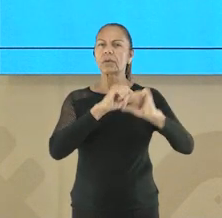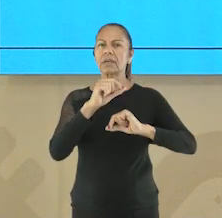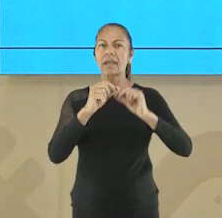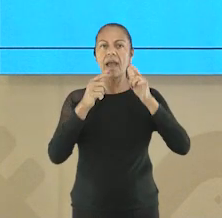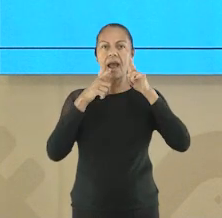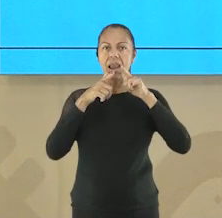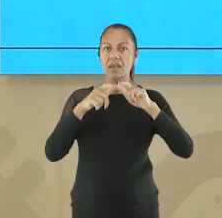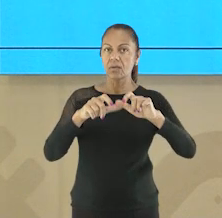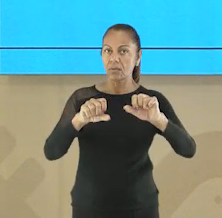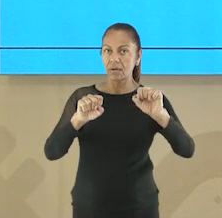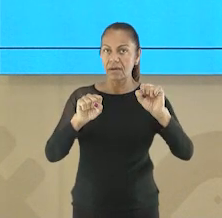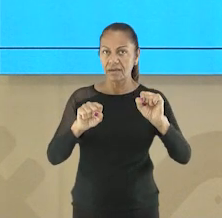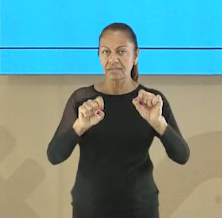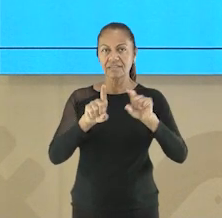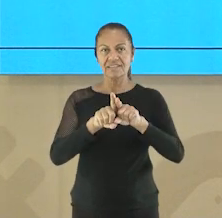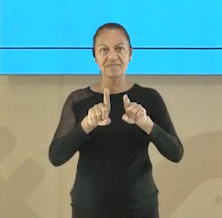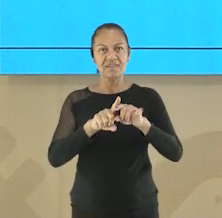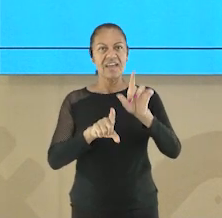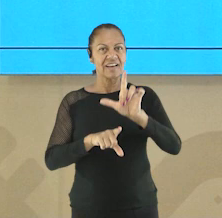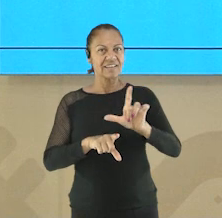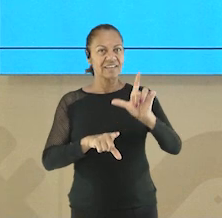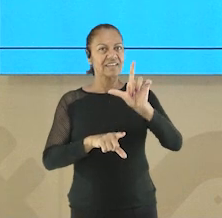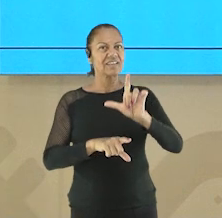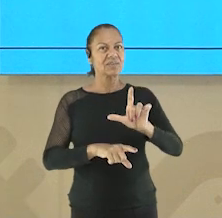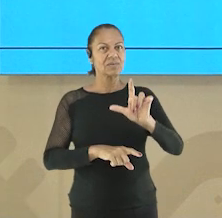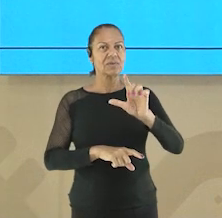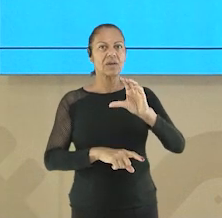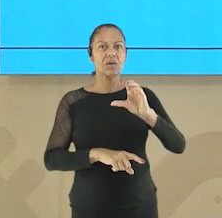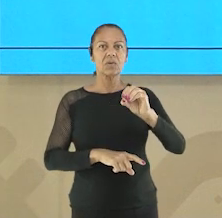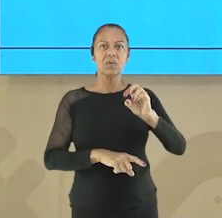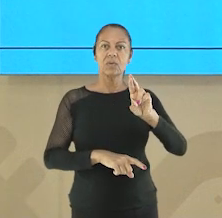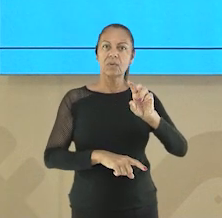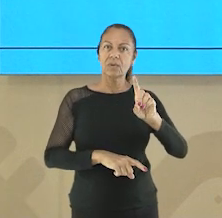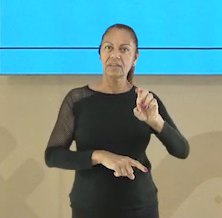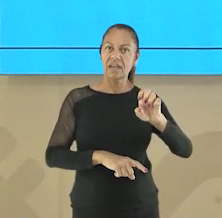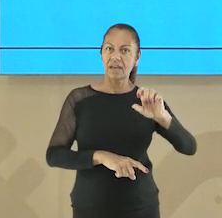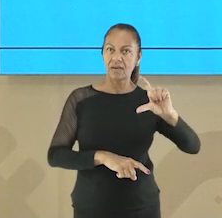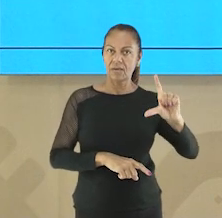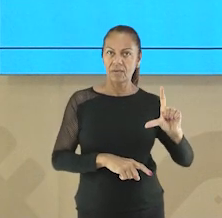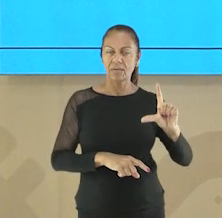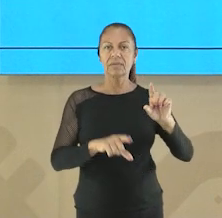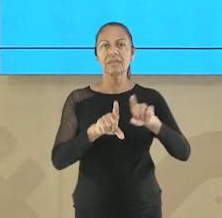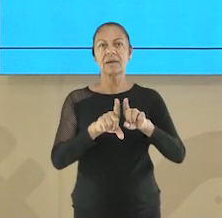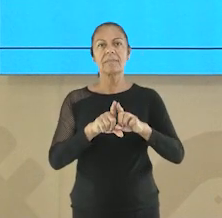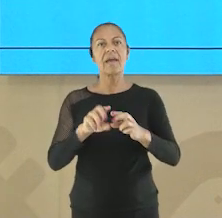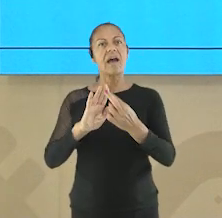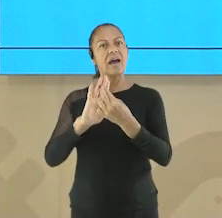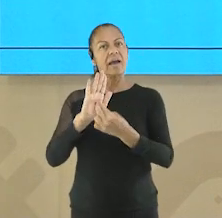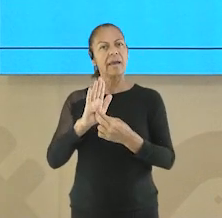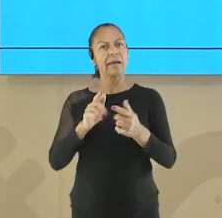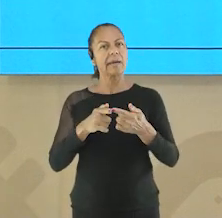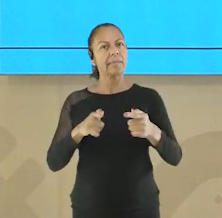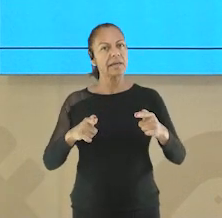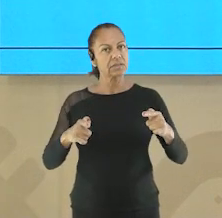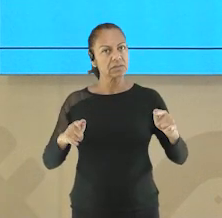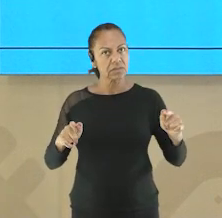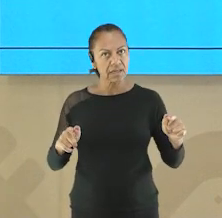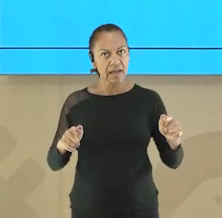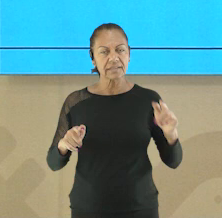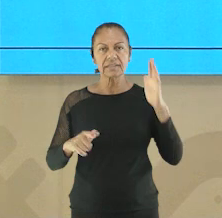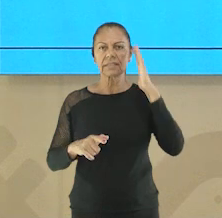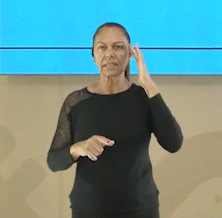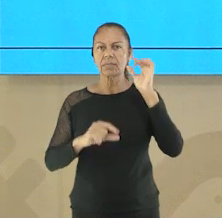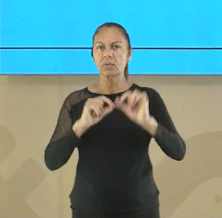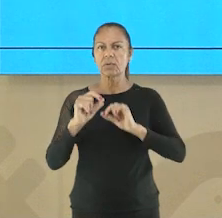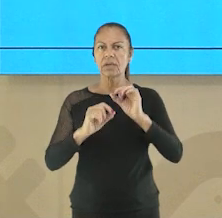refletimos um pouco sobre linguagem, conhecemos mais sobre o cordel, a literatura de cordel, e entendemos melhor como as regras